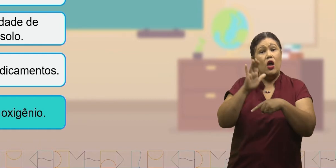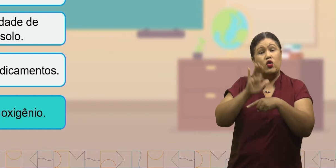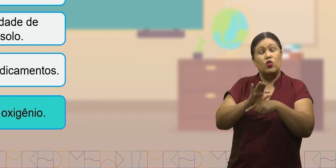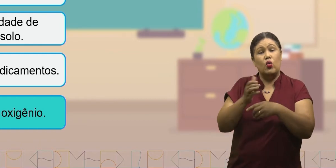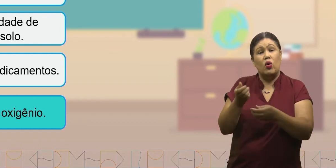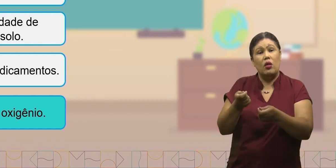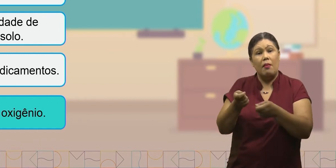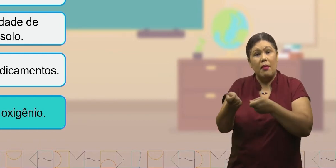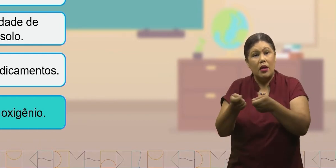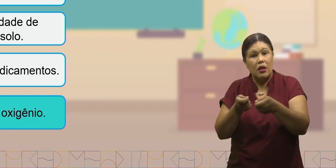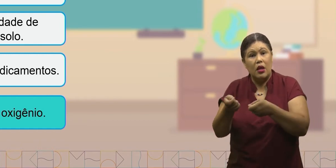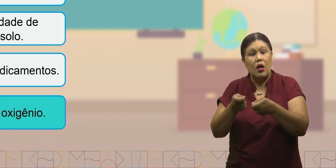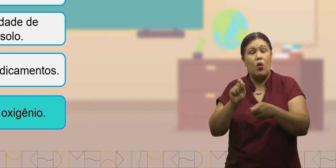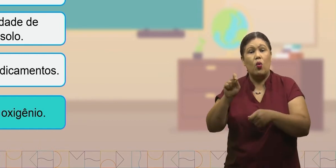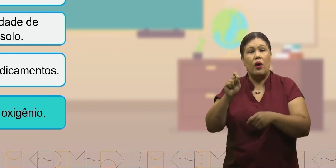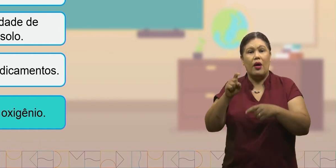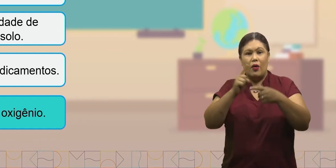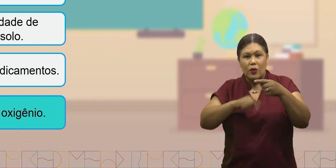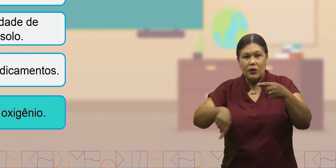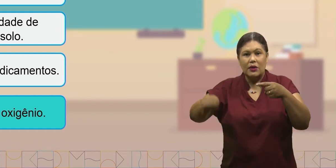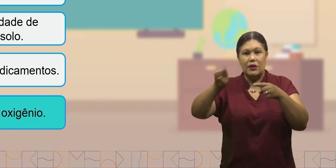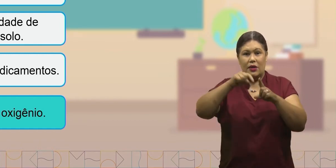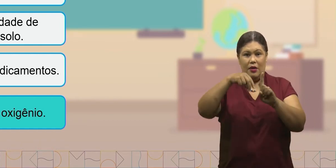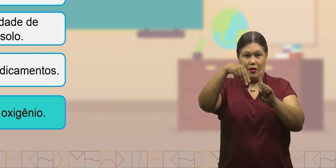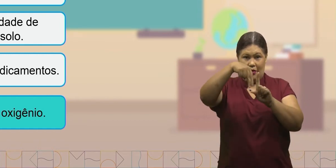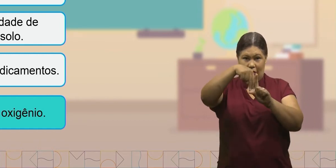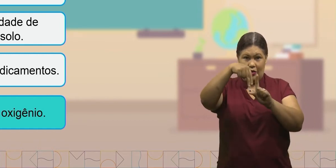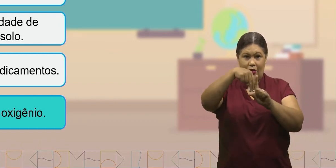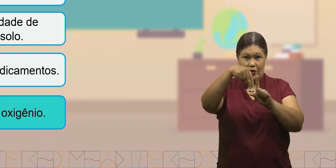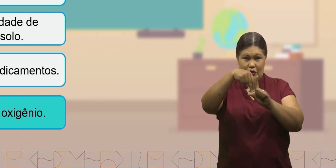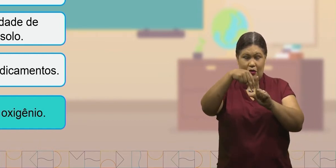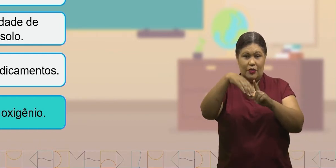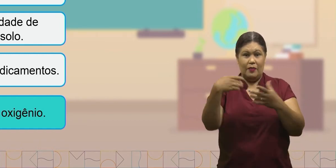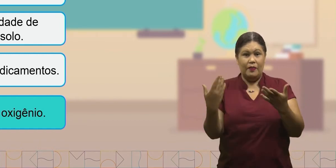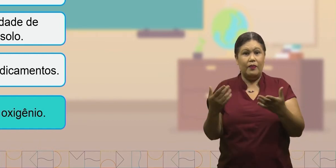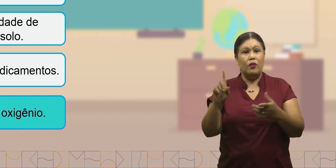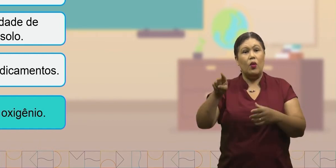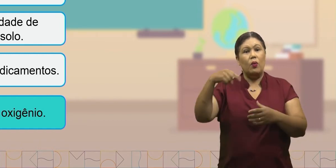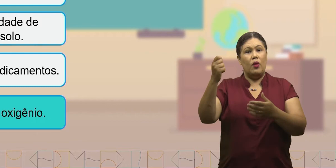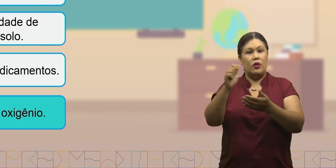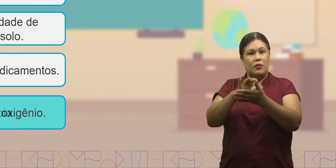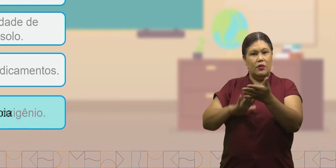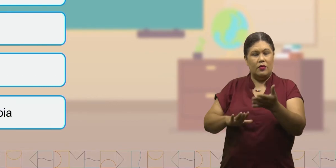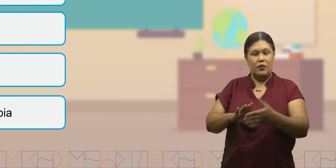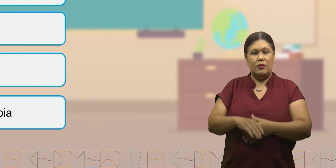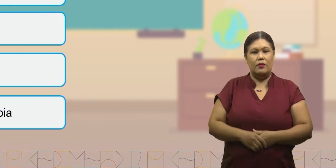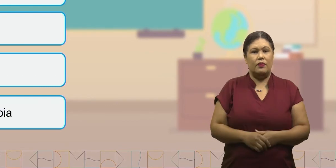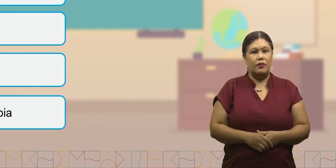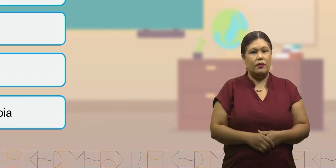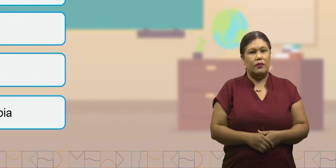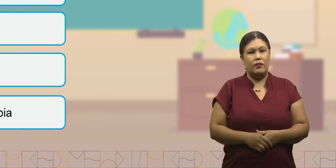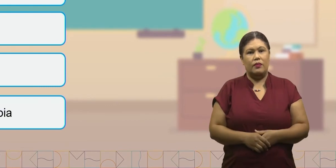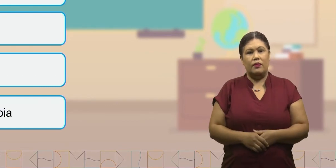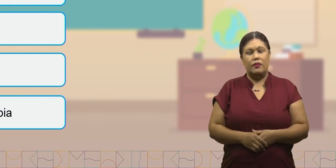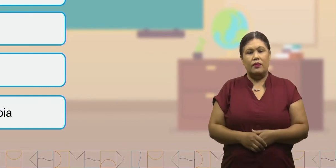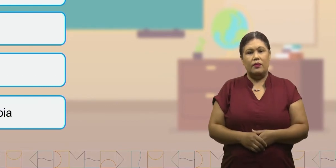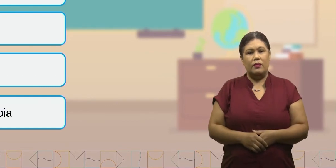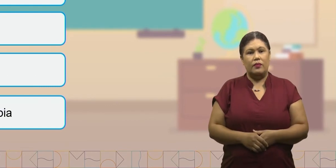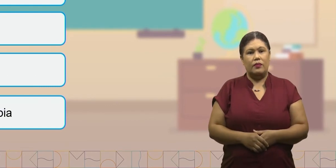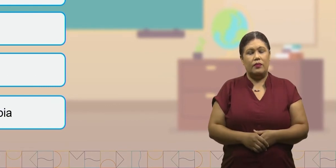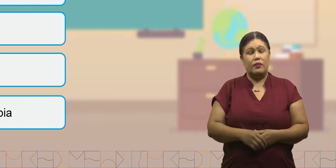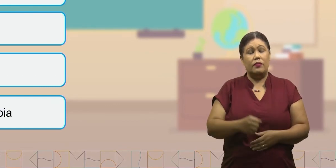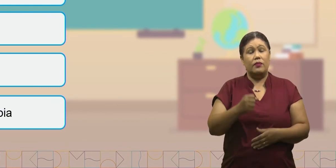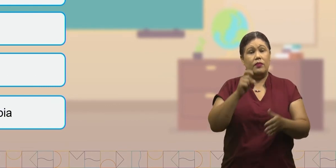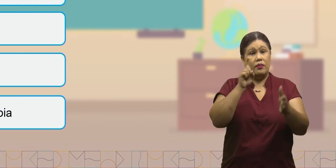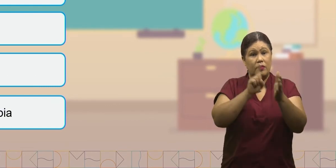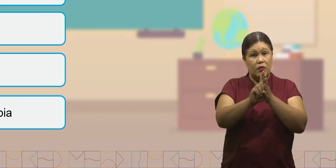na manutenção do ciclo do nitrogênio. Vamos à próxima atividade? Atividade 3.